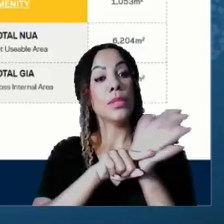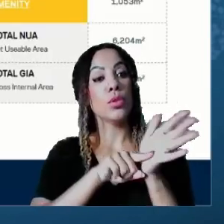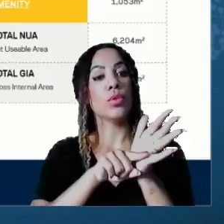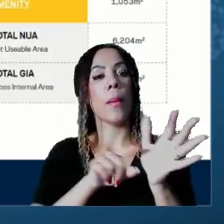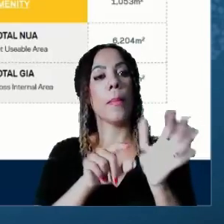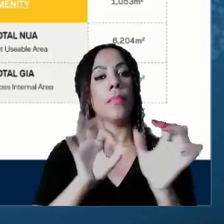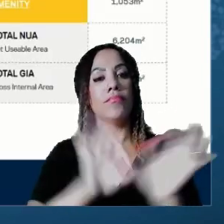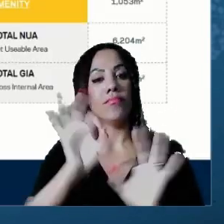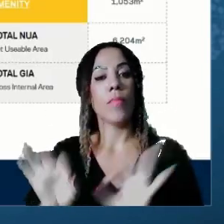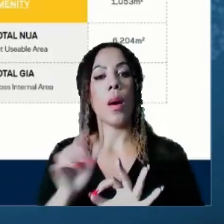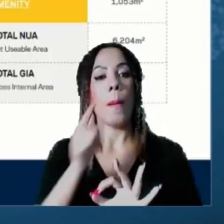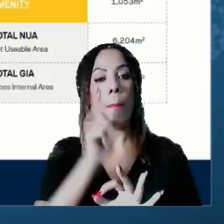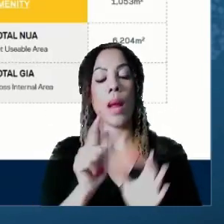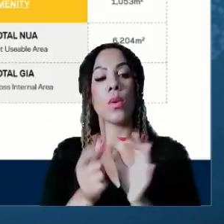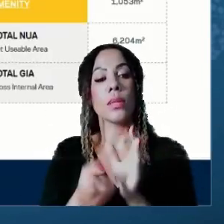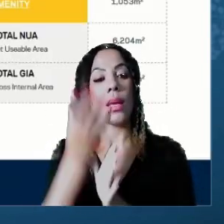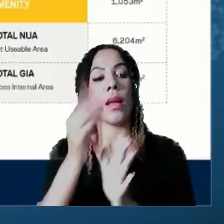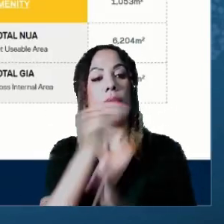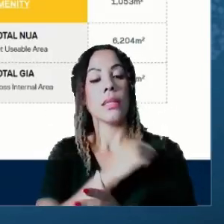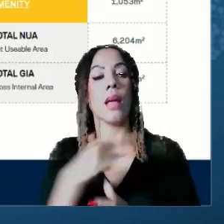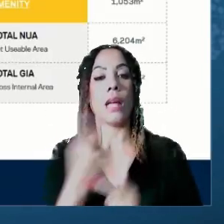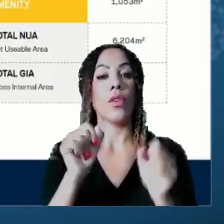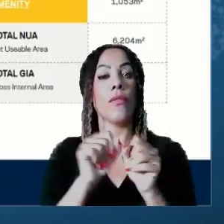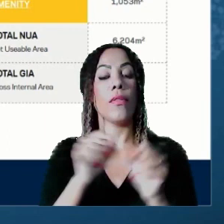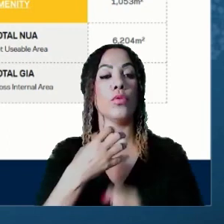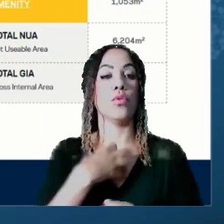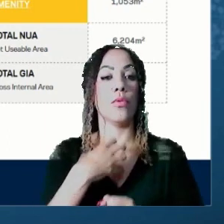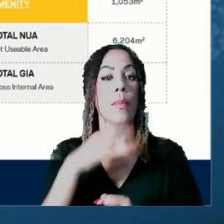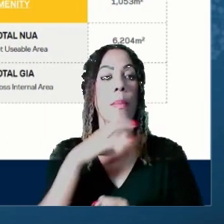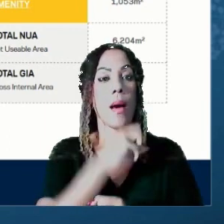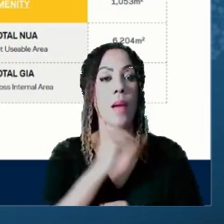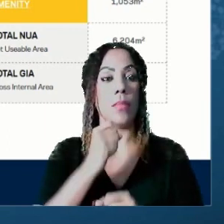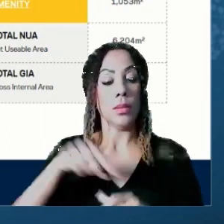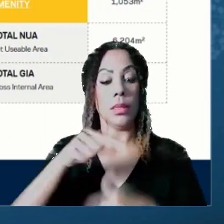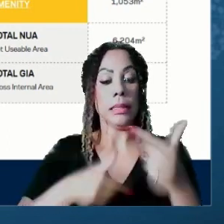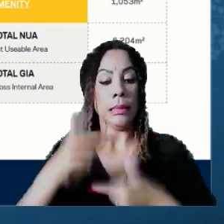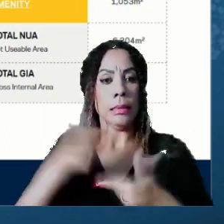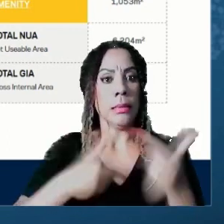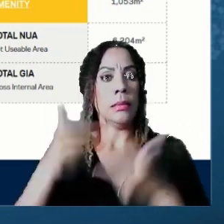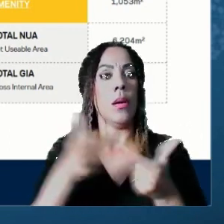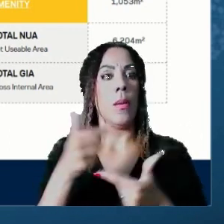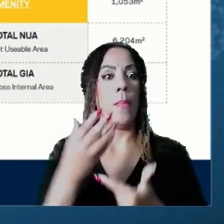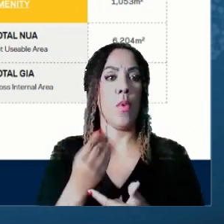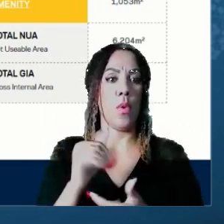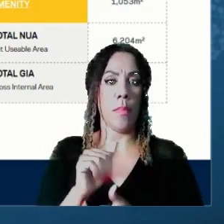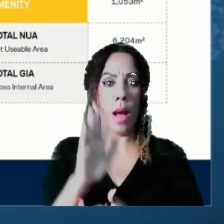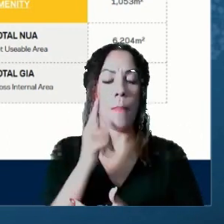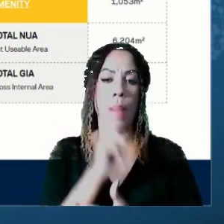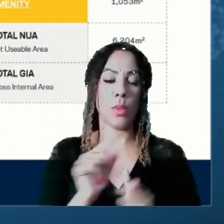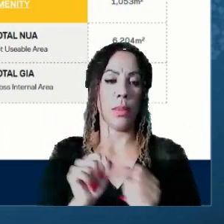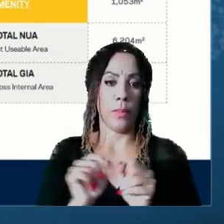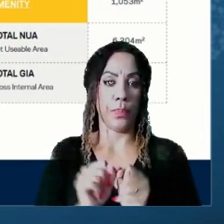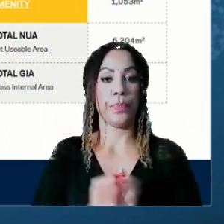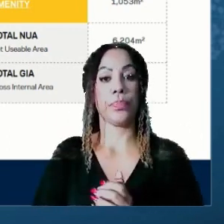preparadas para tomar as vacinas que nós trabalhamos duramente, tão arduamente para produzir.